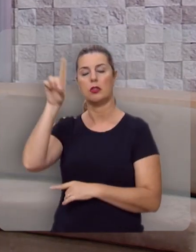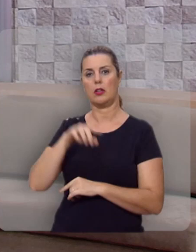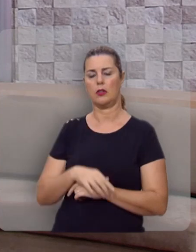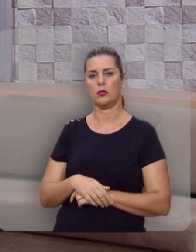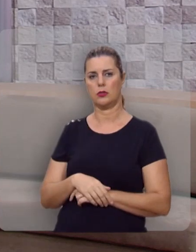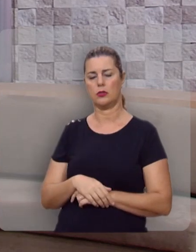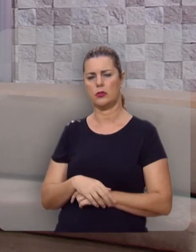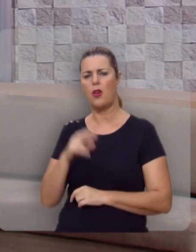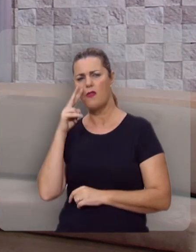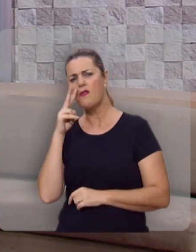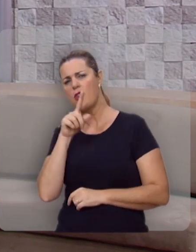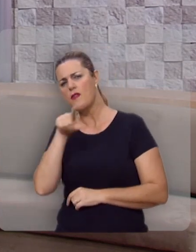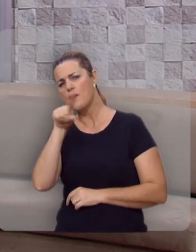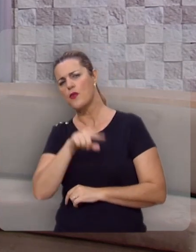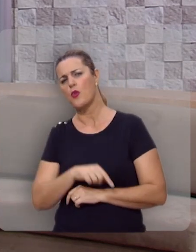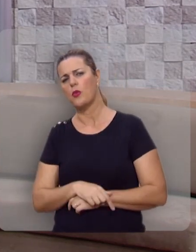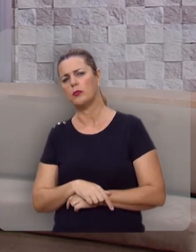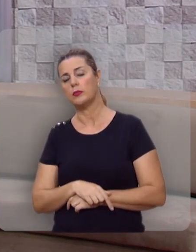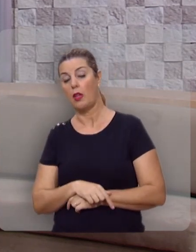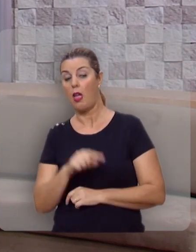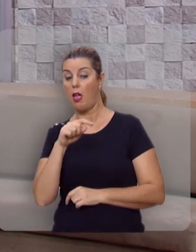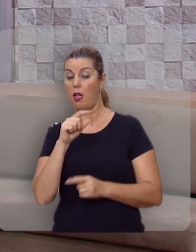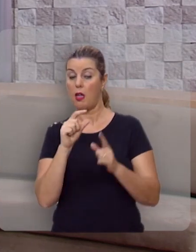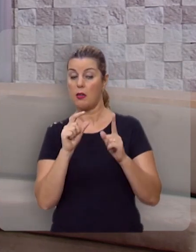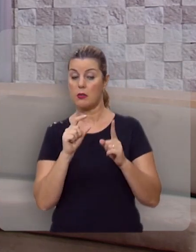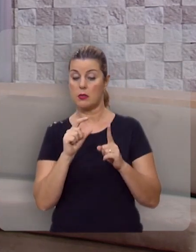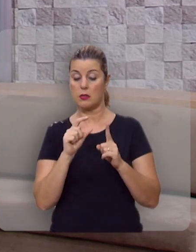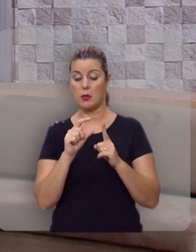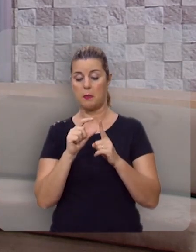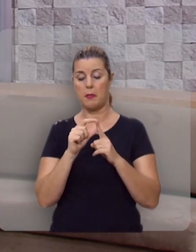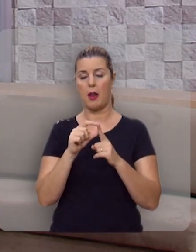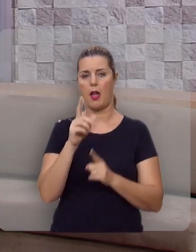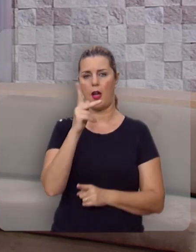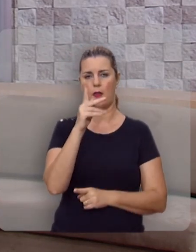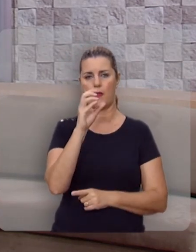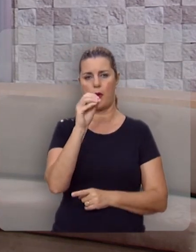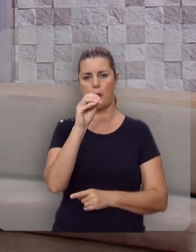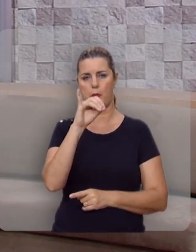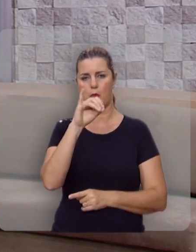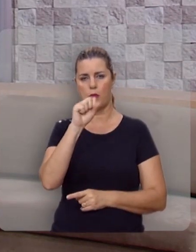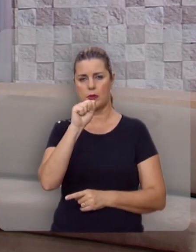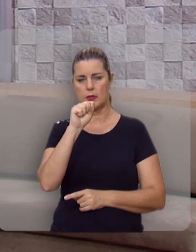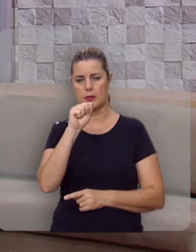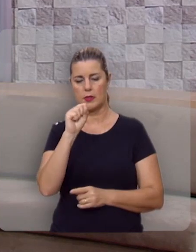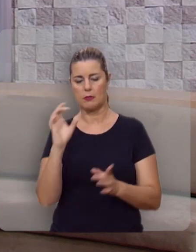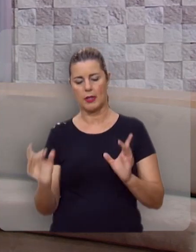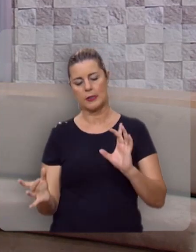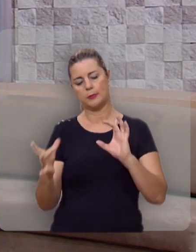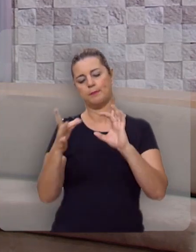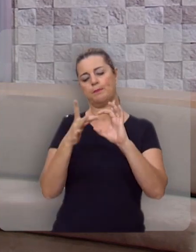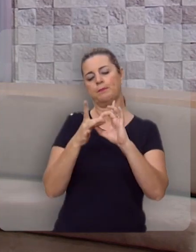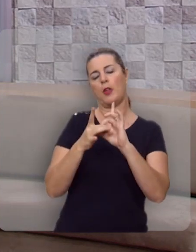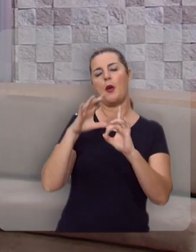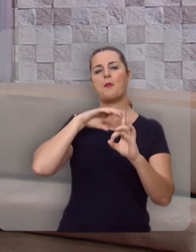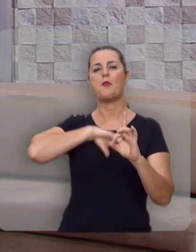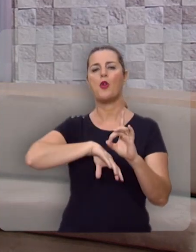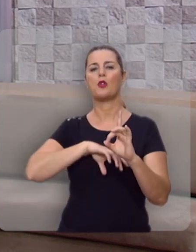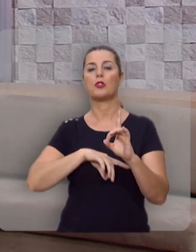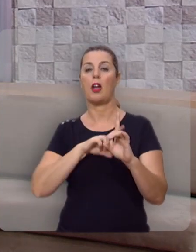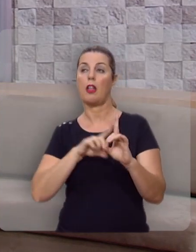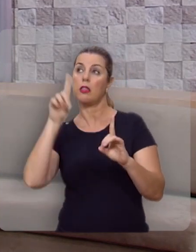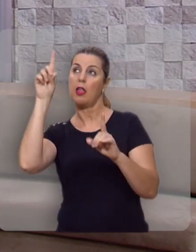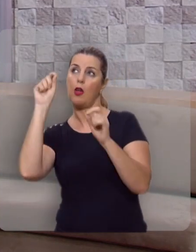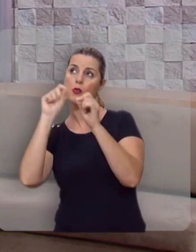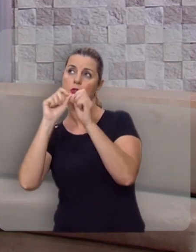Deus. Veja você que esta preposição pois é que é o elo de ligação entre o que